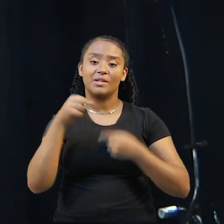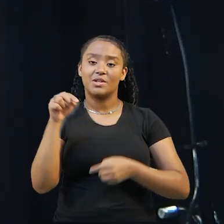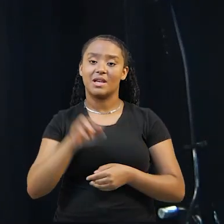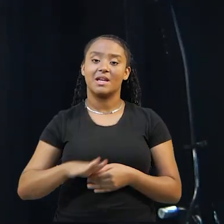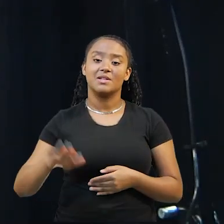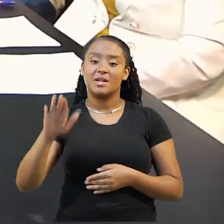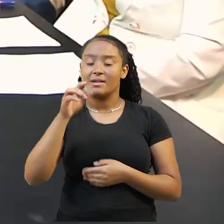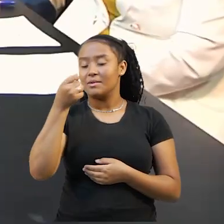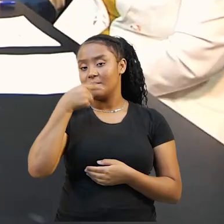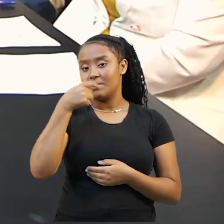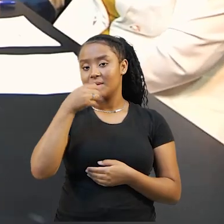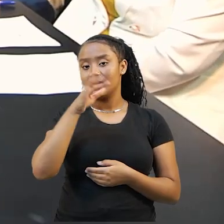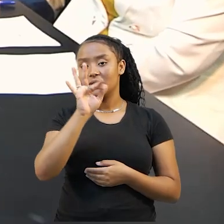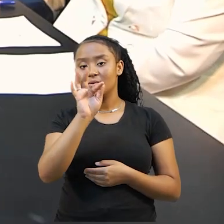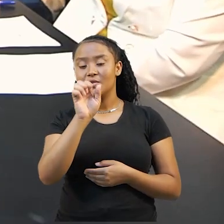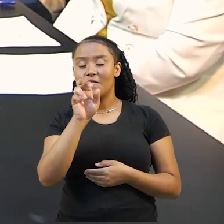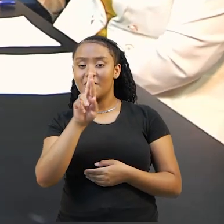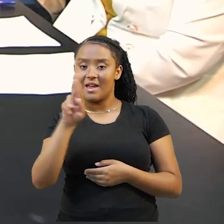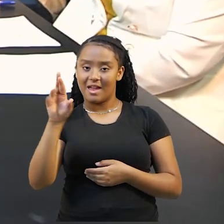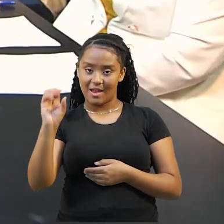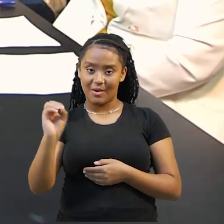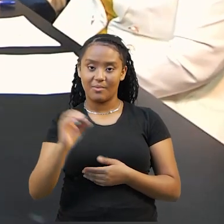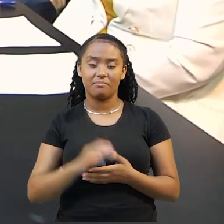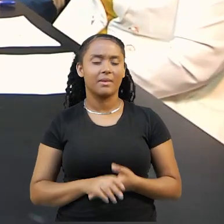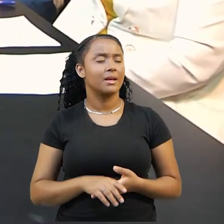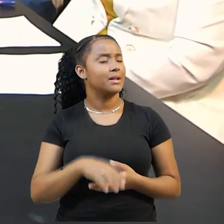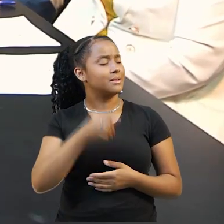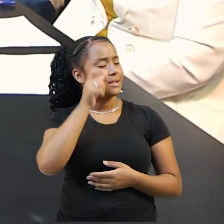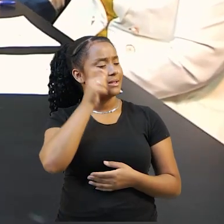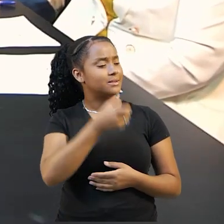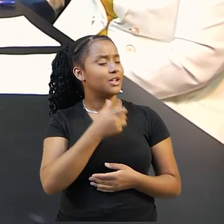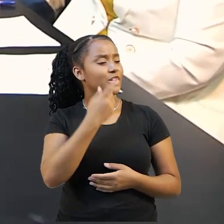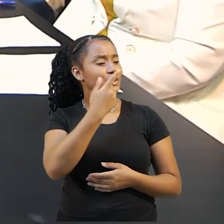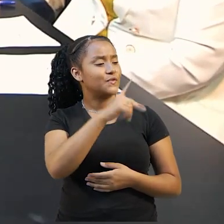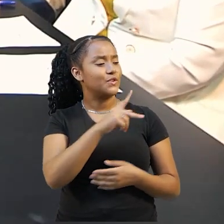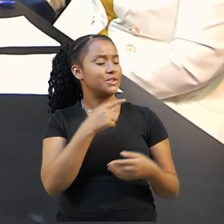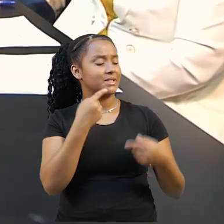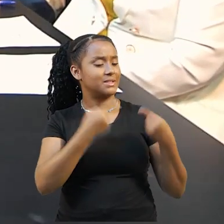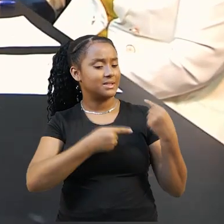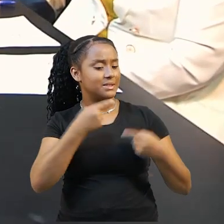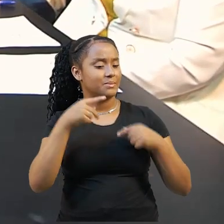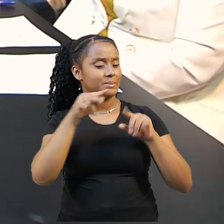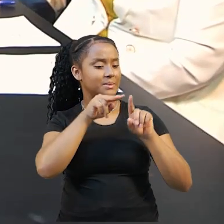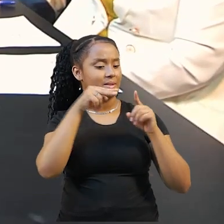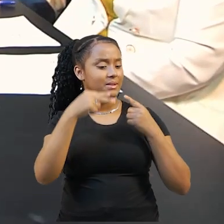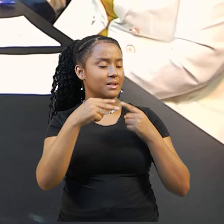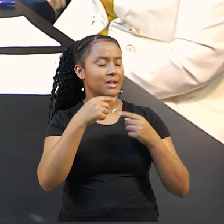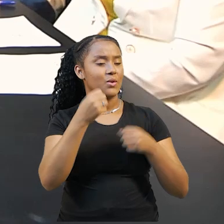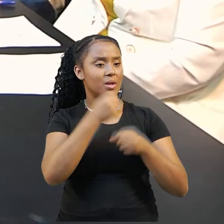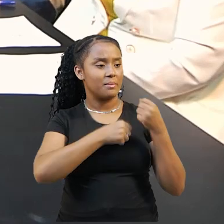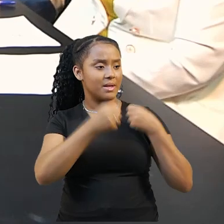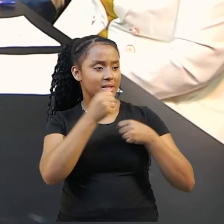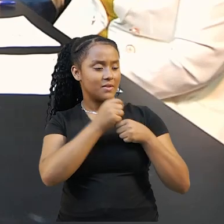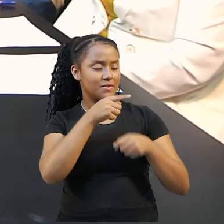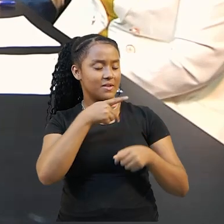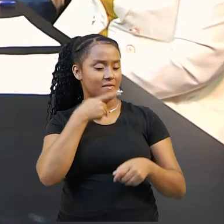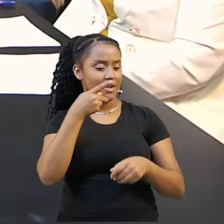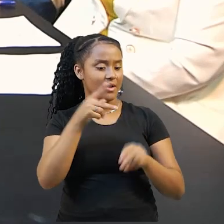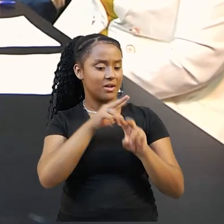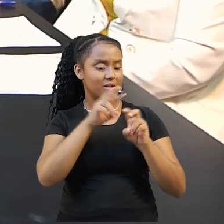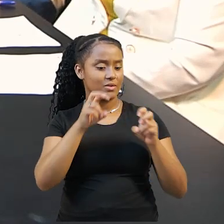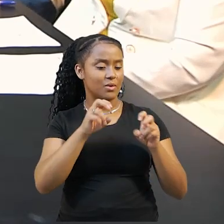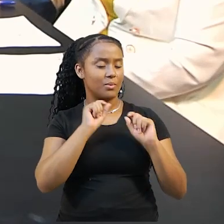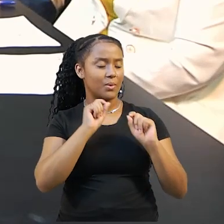Ferro. Interessante, né, Vitor Hugo? Interessantíssimo. Agora, esse lado político seu também, você já falou en passant, desse